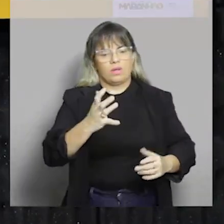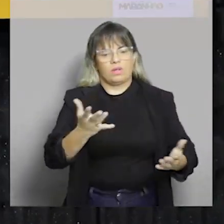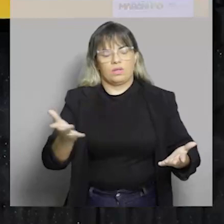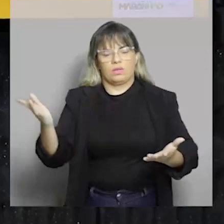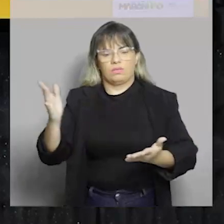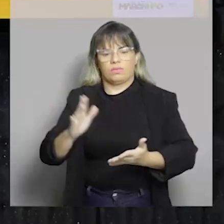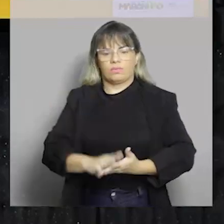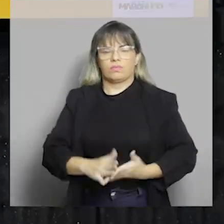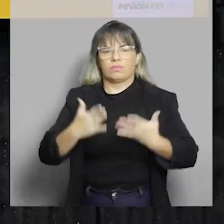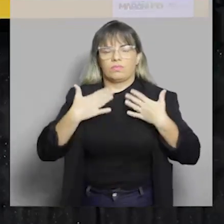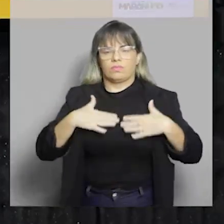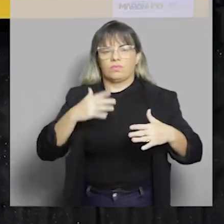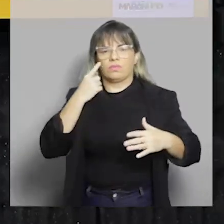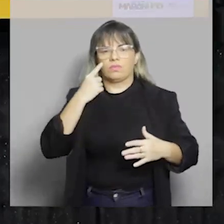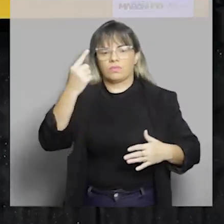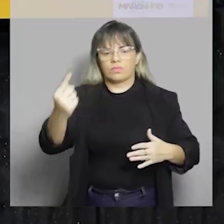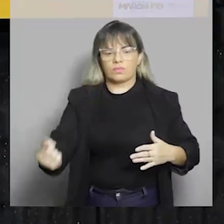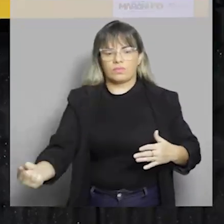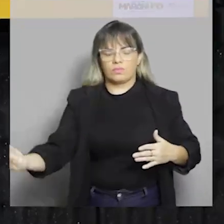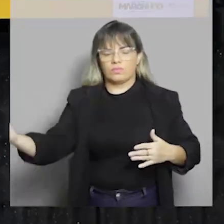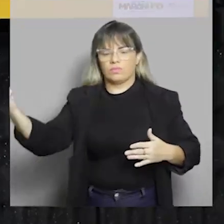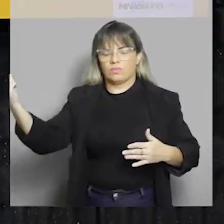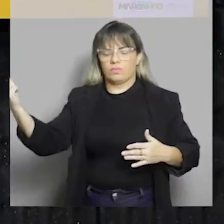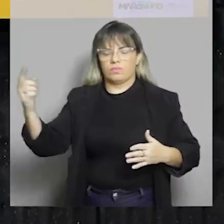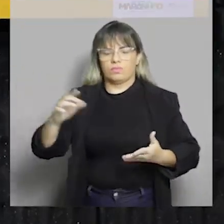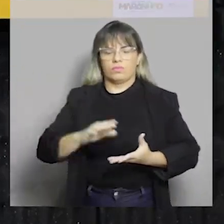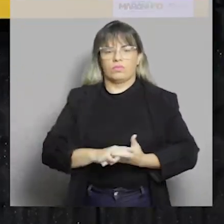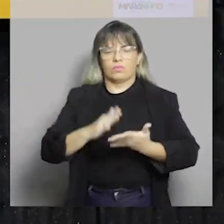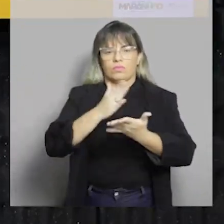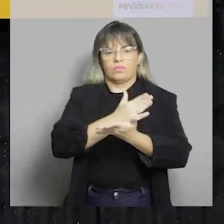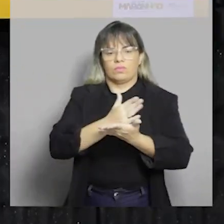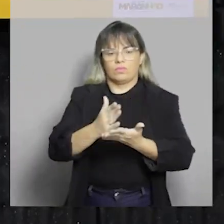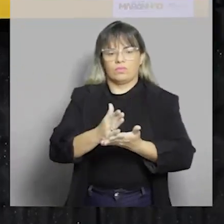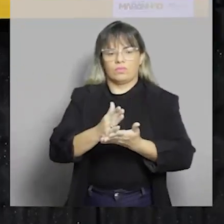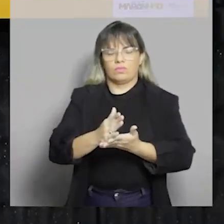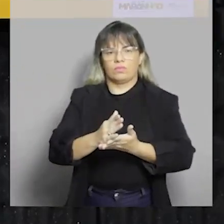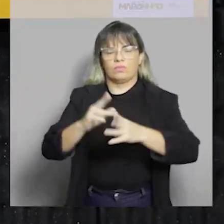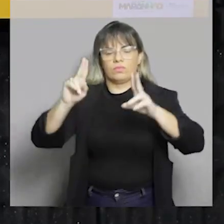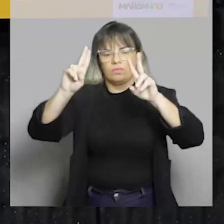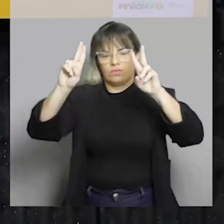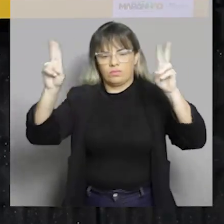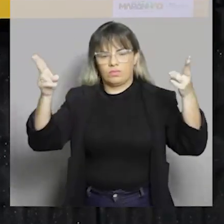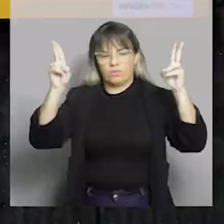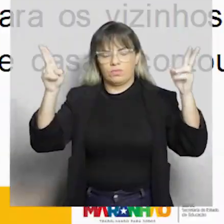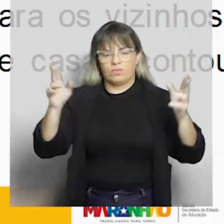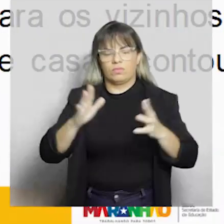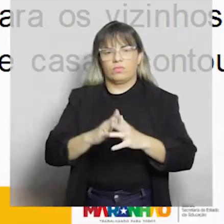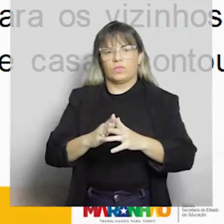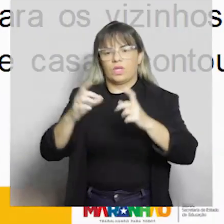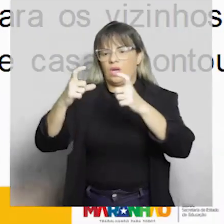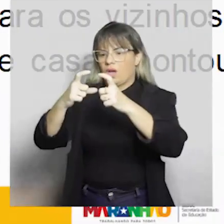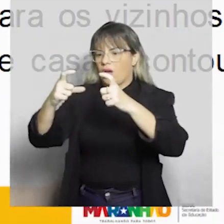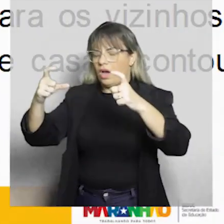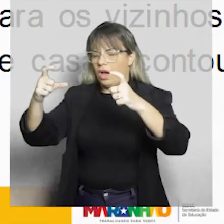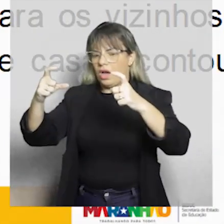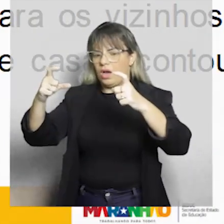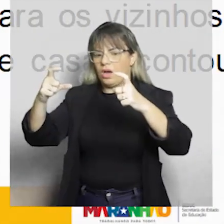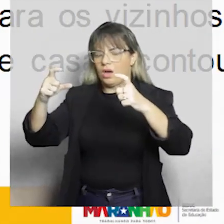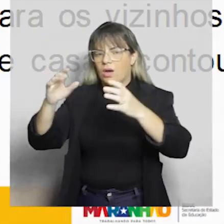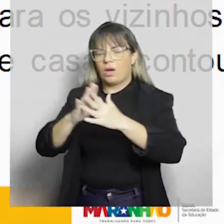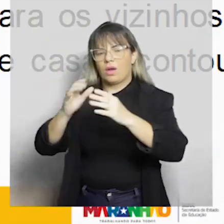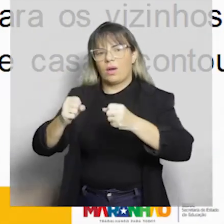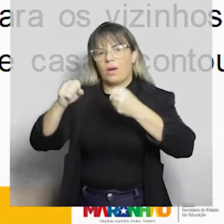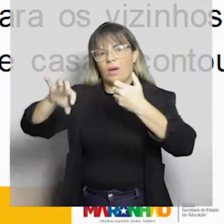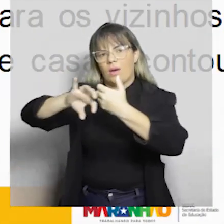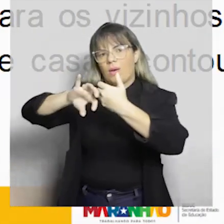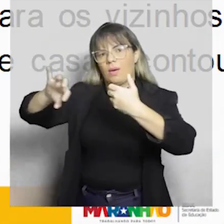Com calma, olha o que o texto me diz. Ele já começa com o título. A enorme fenda que pode separar o